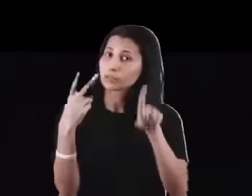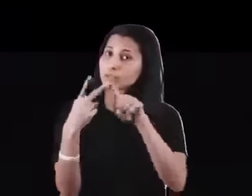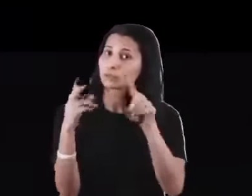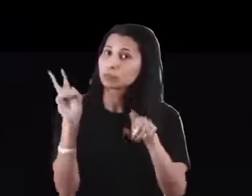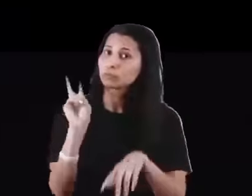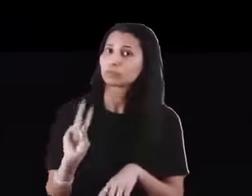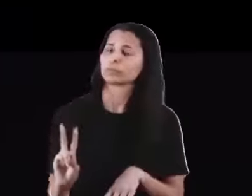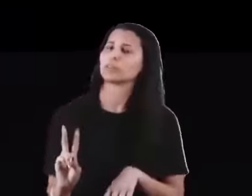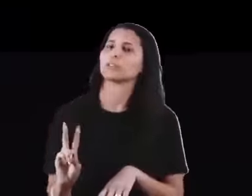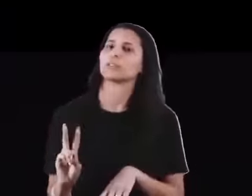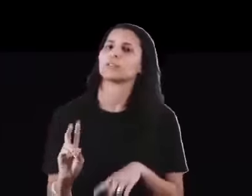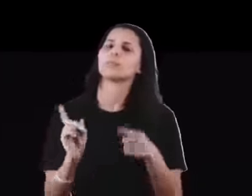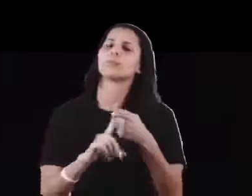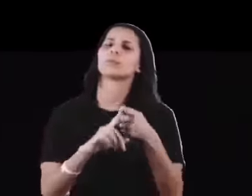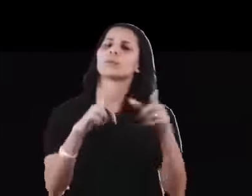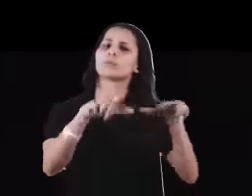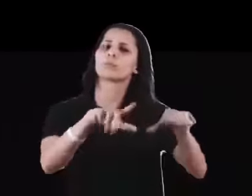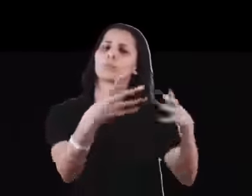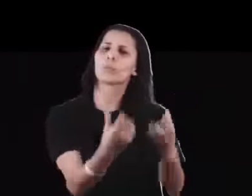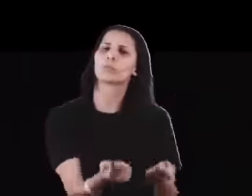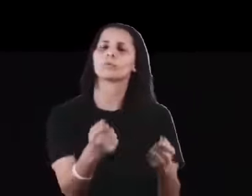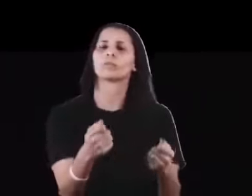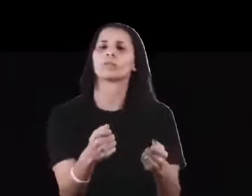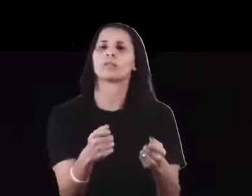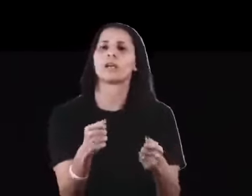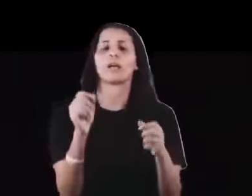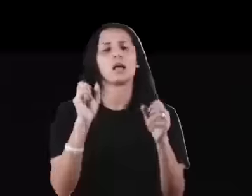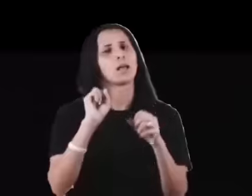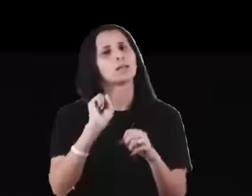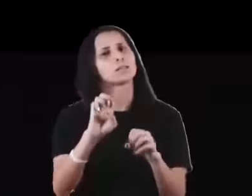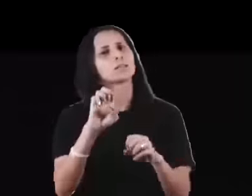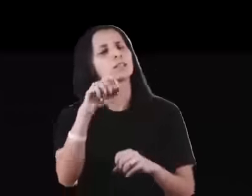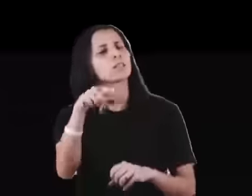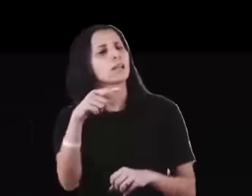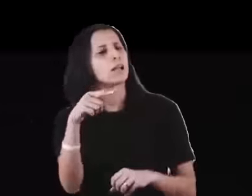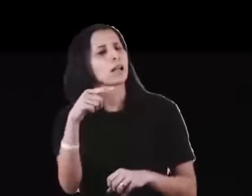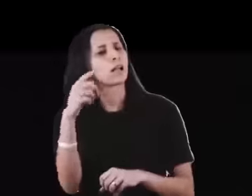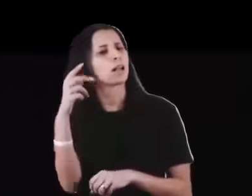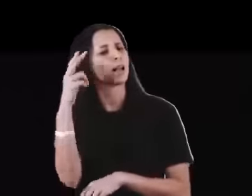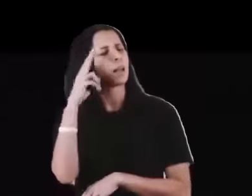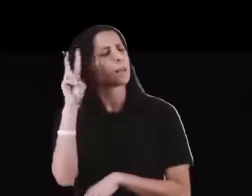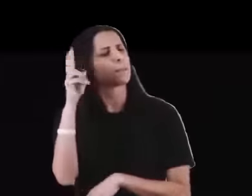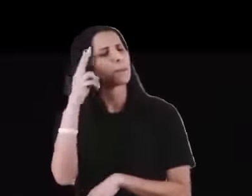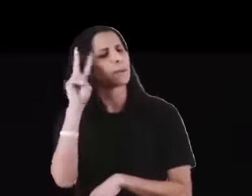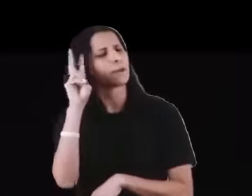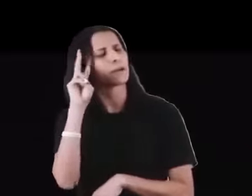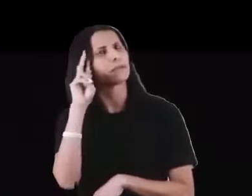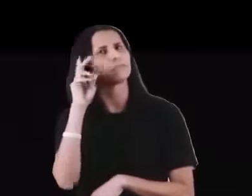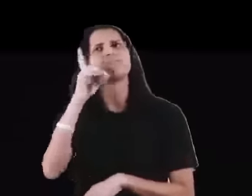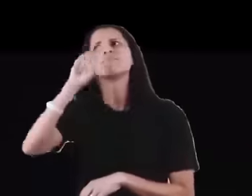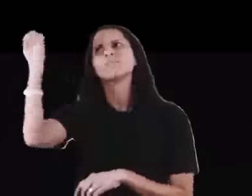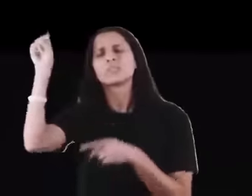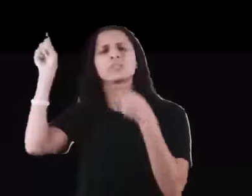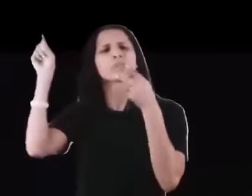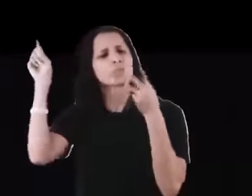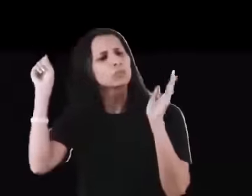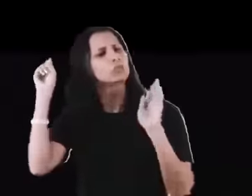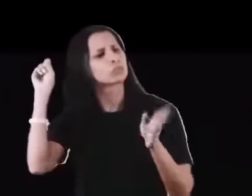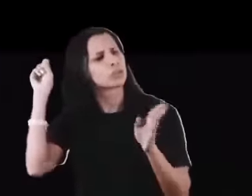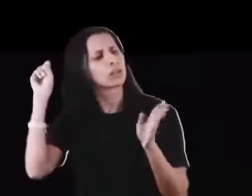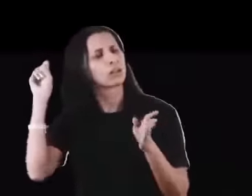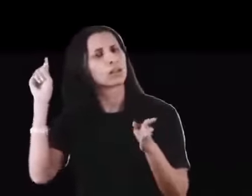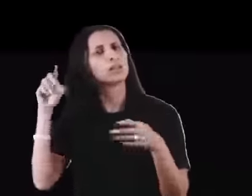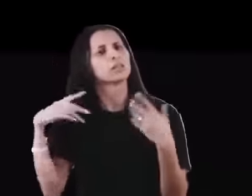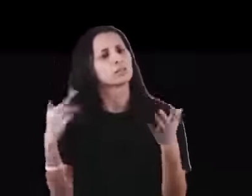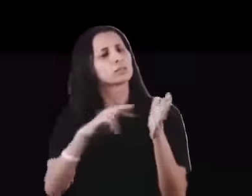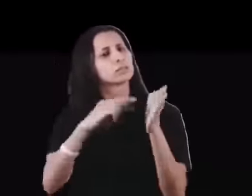deserto de novo ao invés de deixar o menino Para Morrer debaixo de uma árvore ela não se lembrou Ei Deus já falou comigo no deserto que